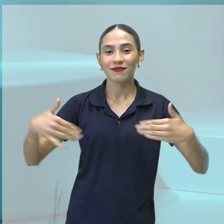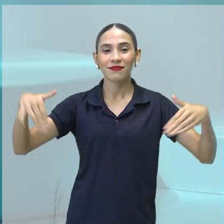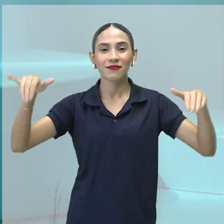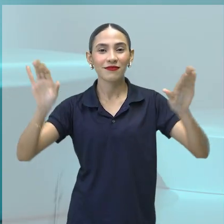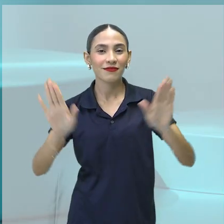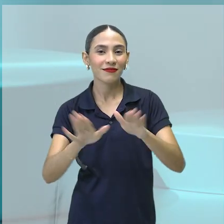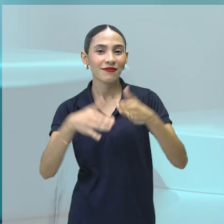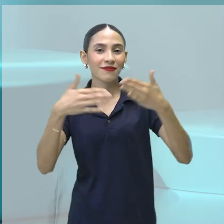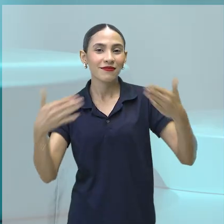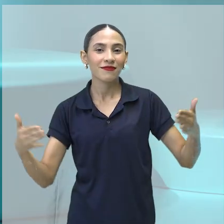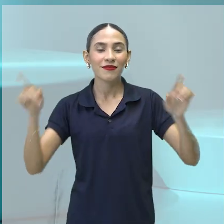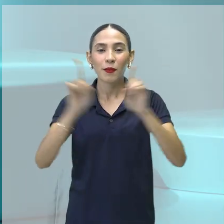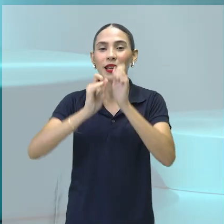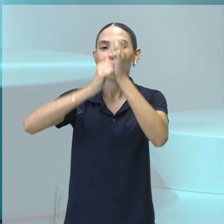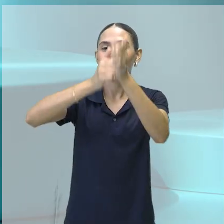que seguem,